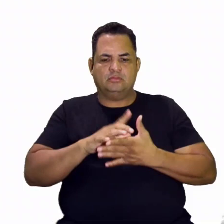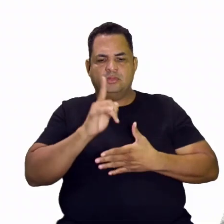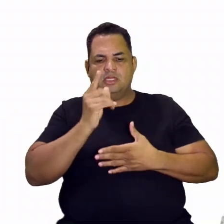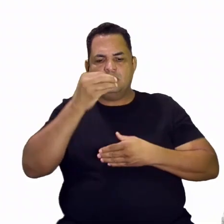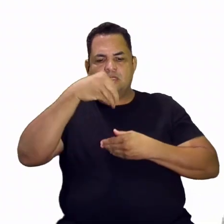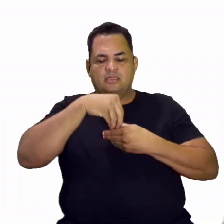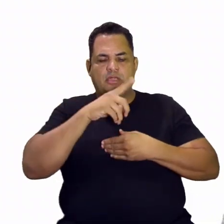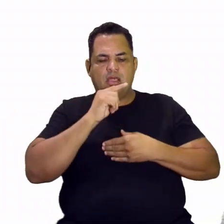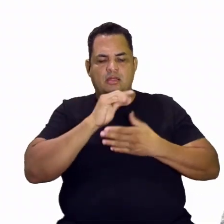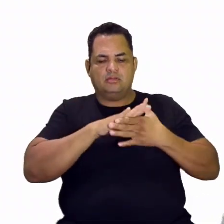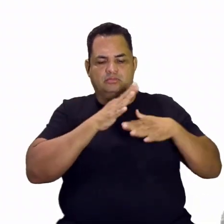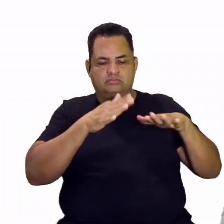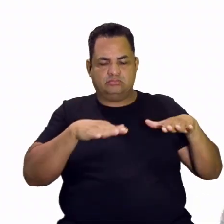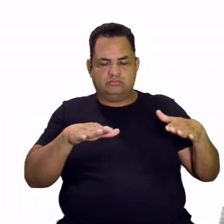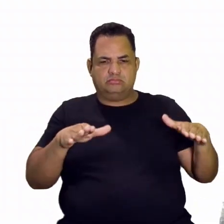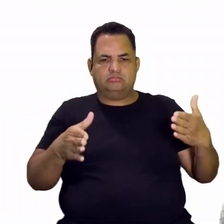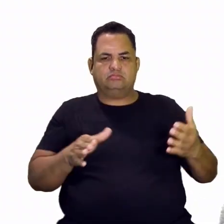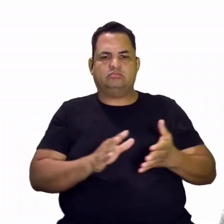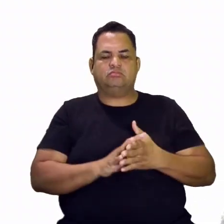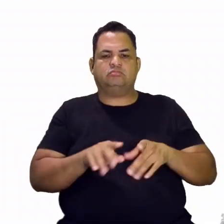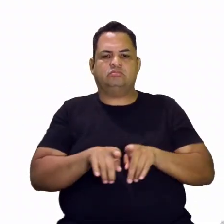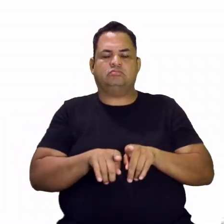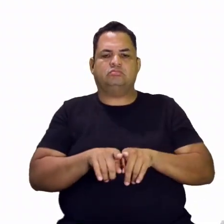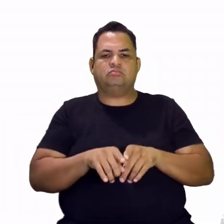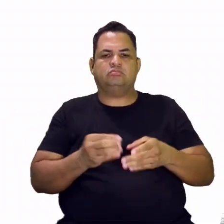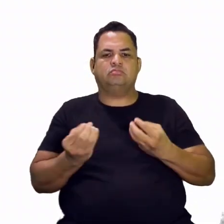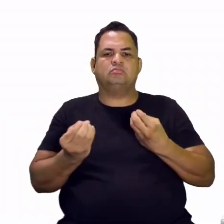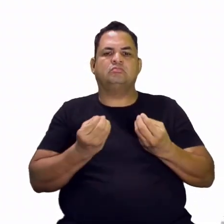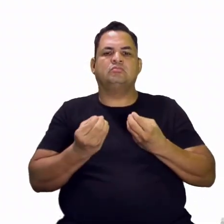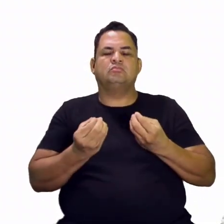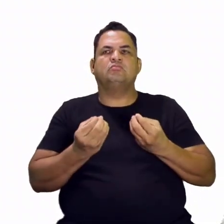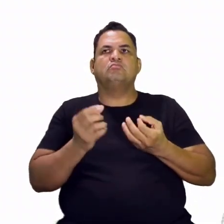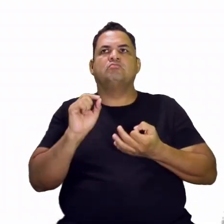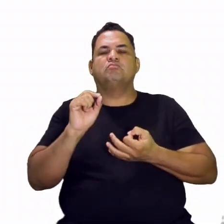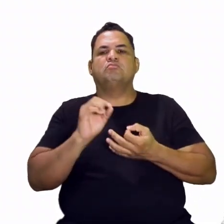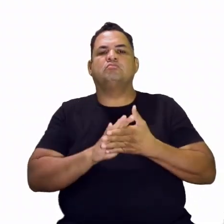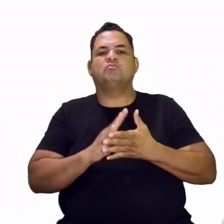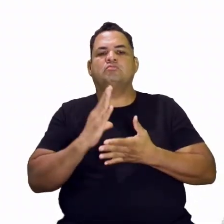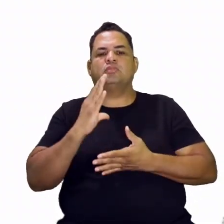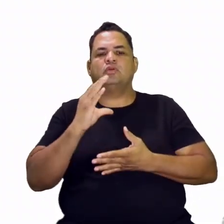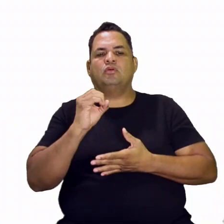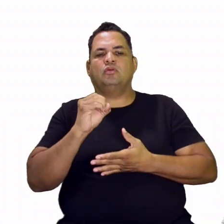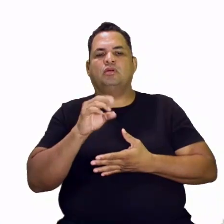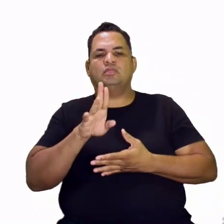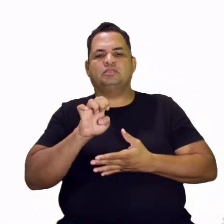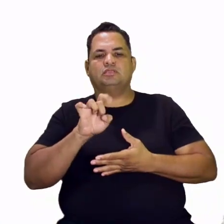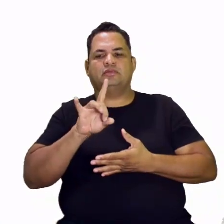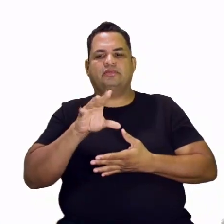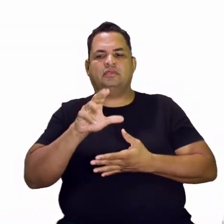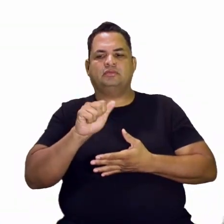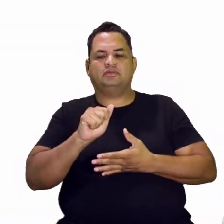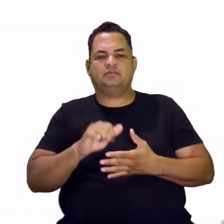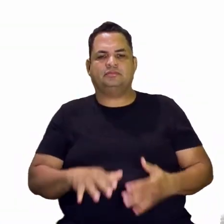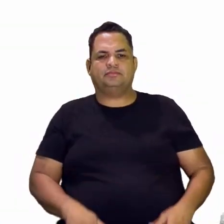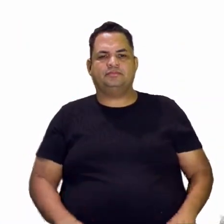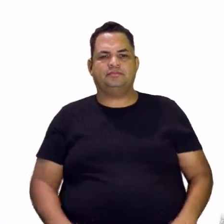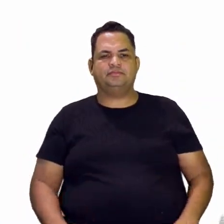aquático, ali nos corpos hídricos. Ok. Então, o que seriam esses coacervados, Olha